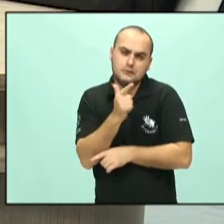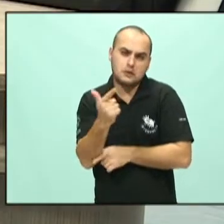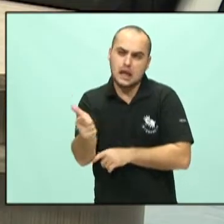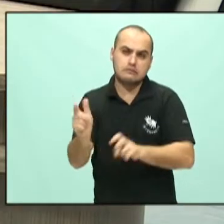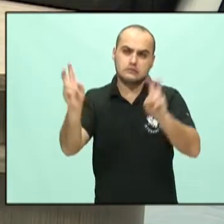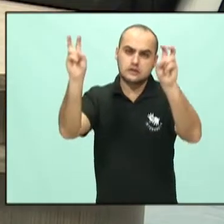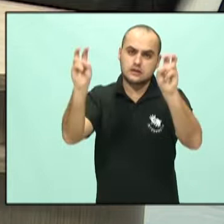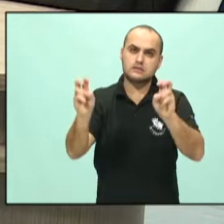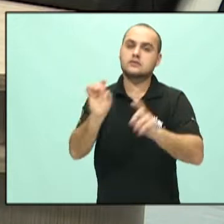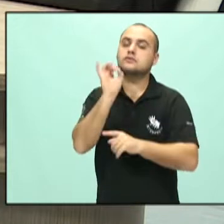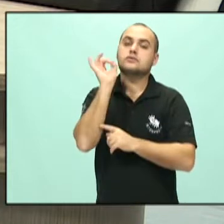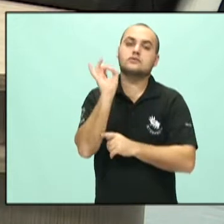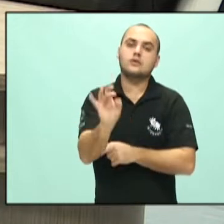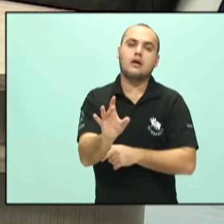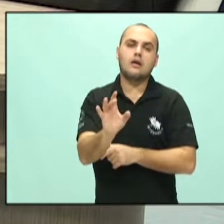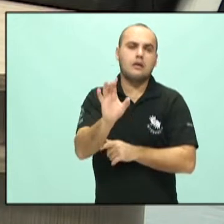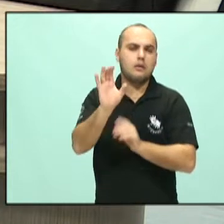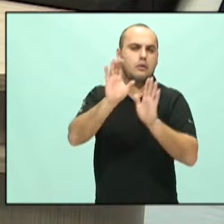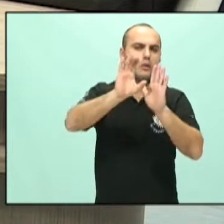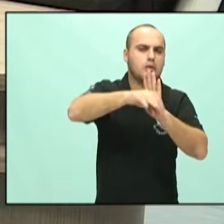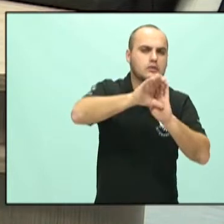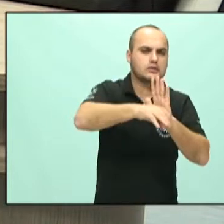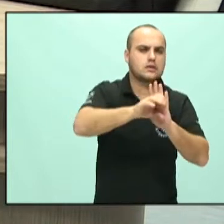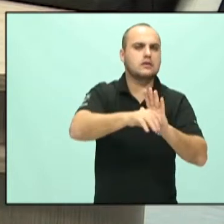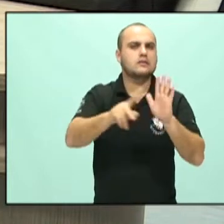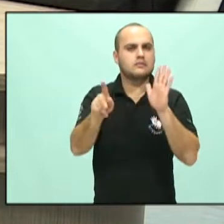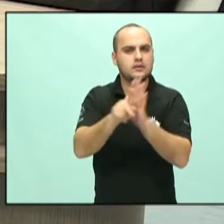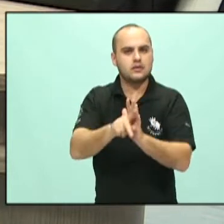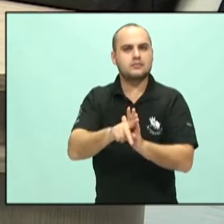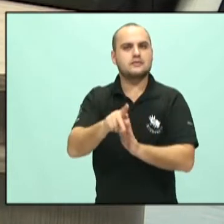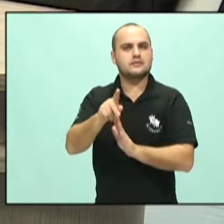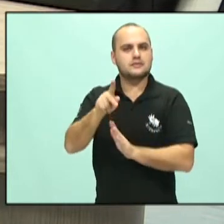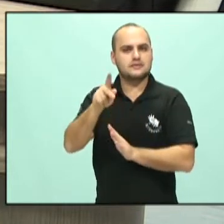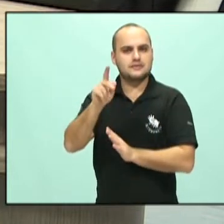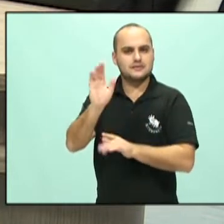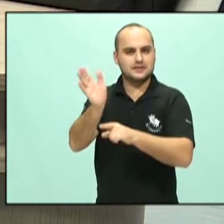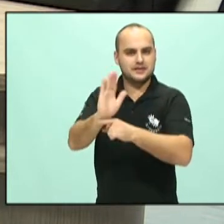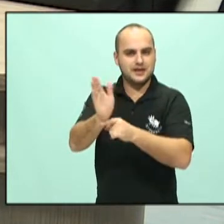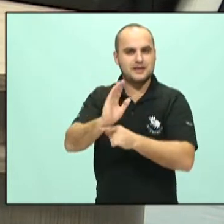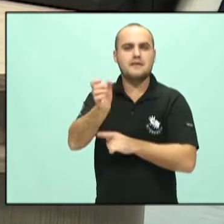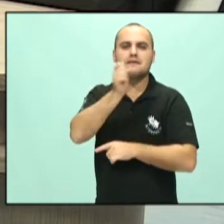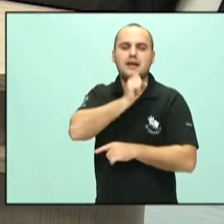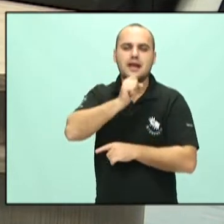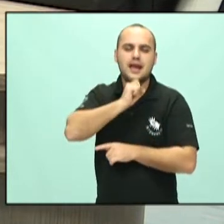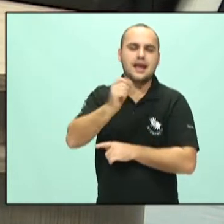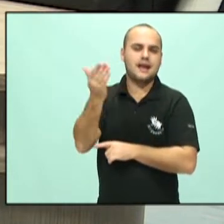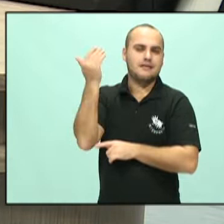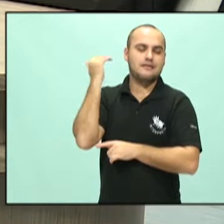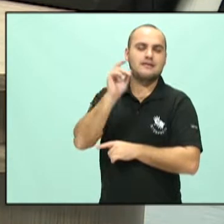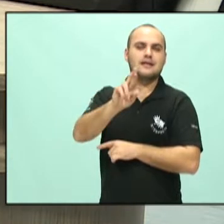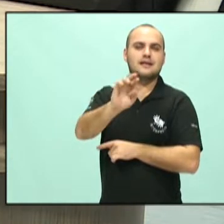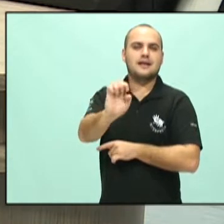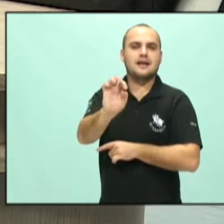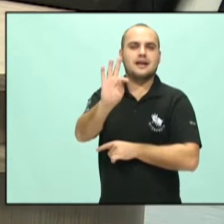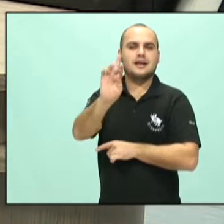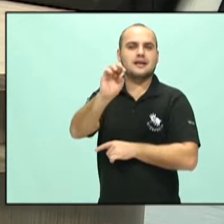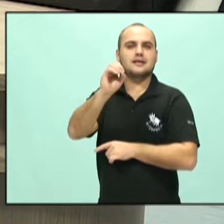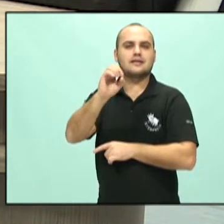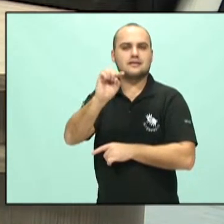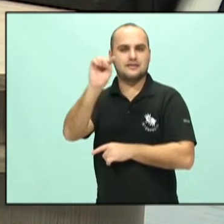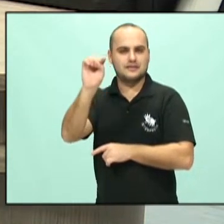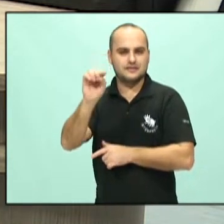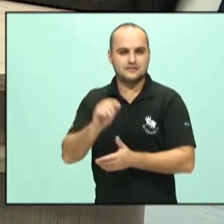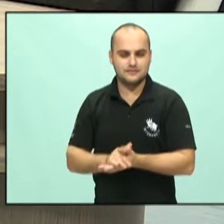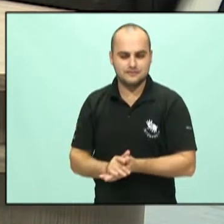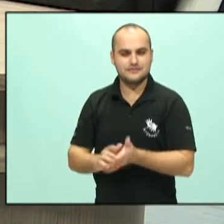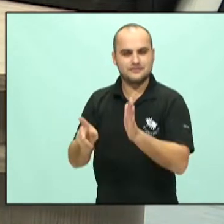conceito resgatando essa questão da nostalgia do cinema retrô, né? Essa que é a proposta, então, de mais nessa questão mais